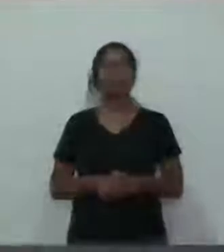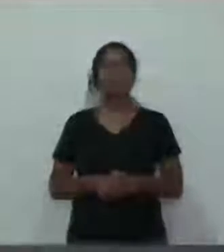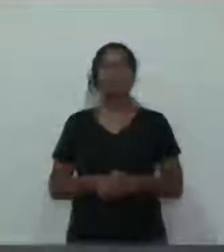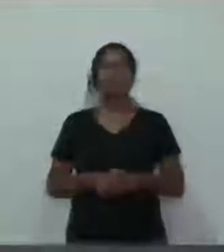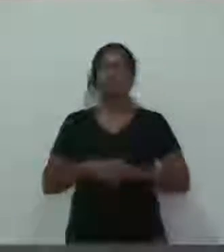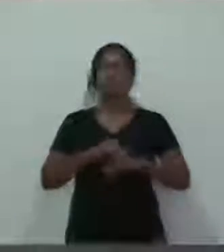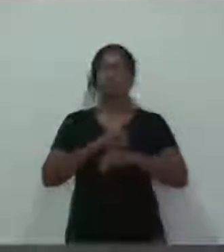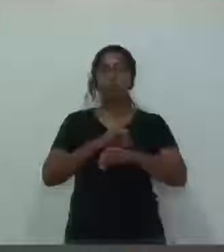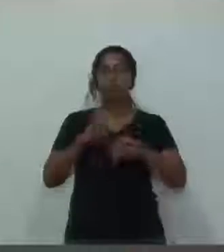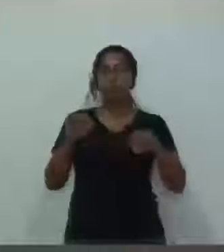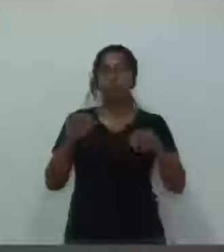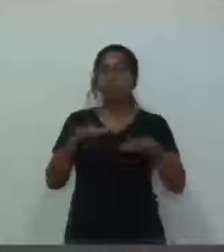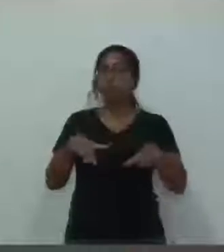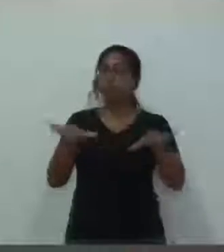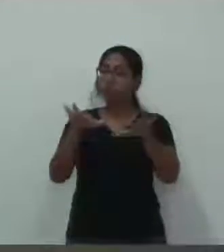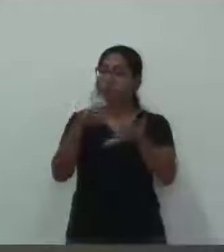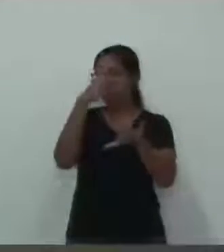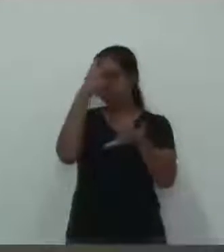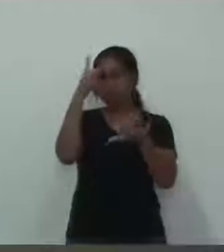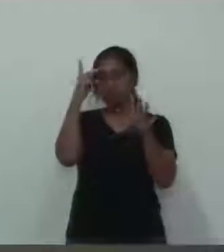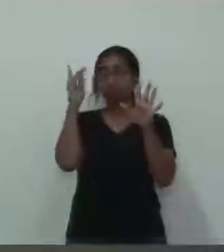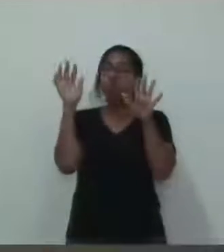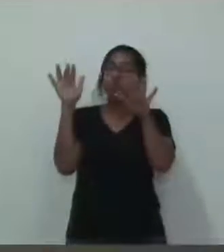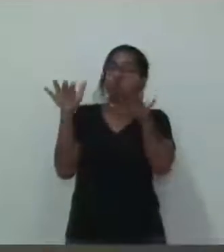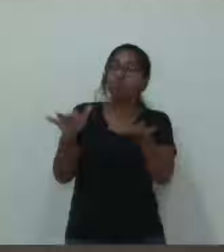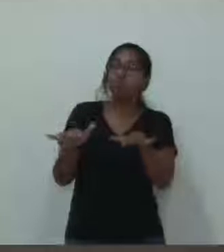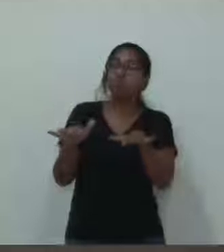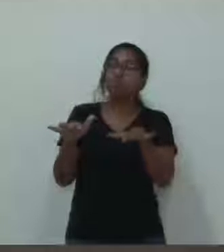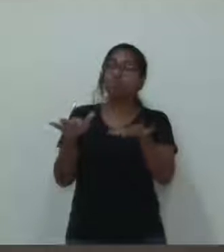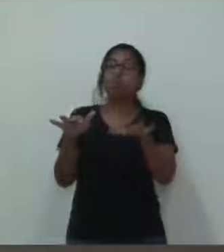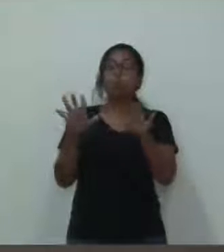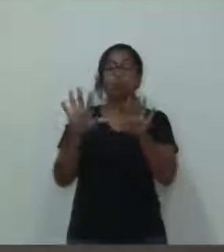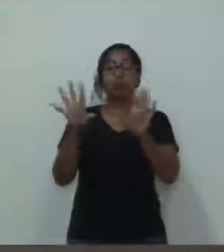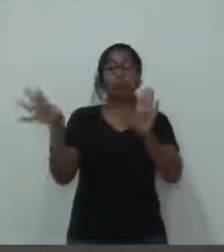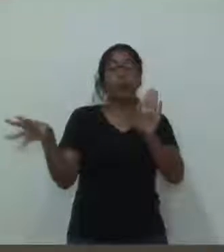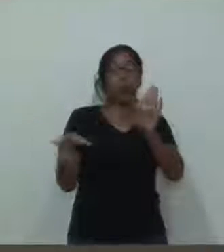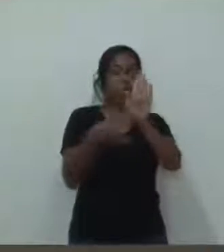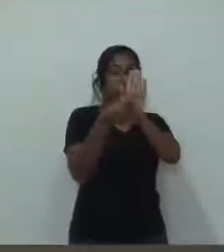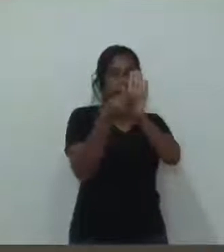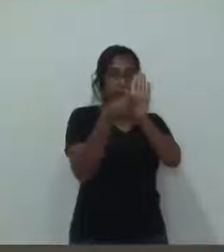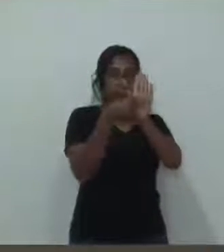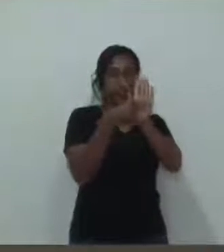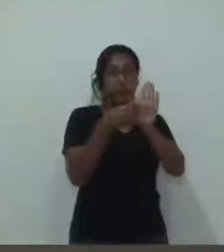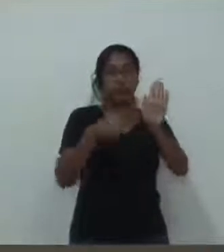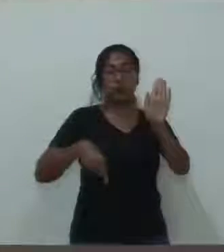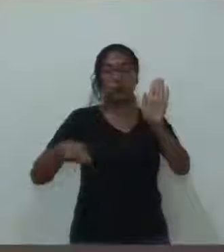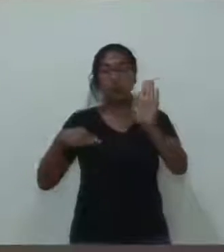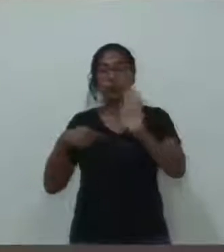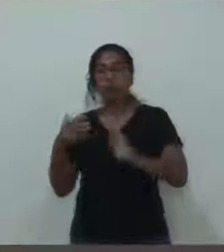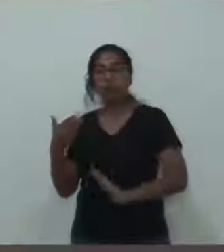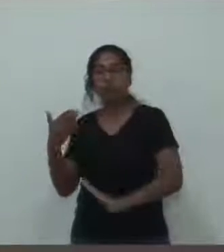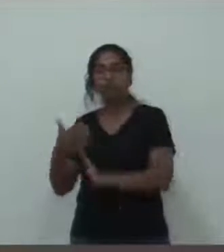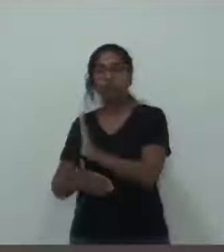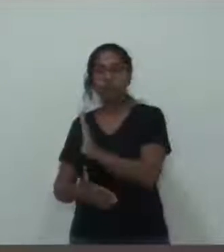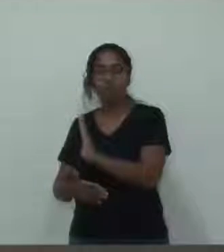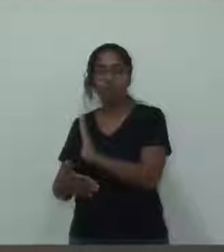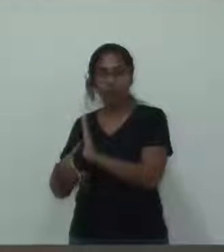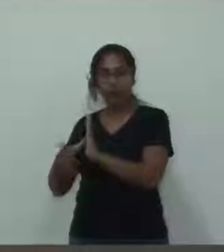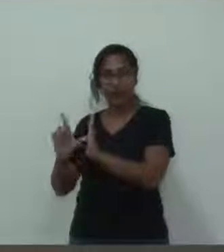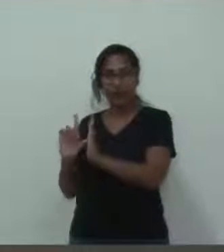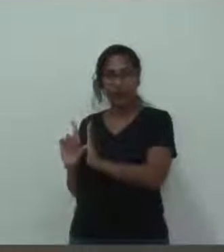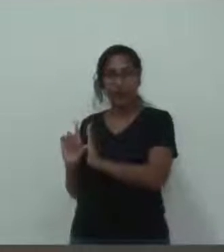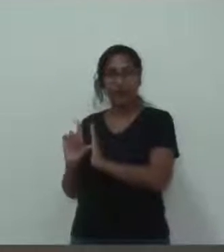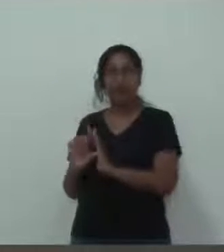Senhores, senhoras, todos presentes, nas emendas que nós aprovamos anteriormente, dentre